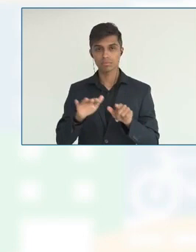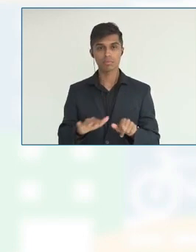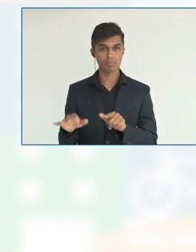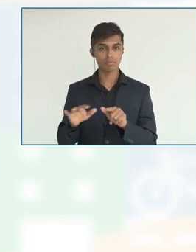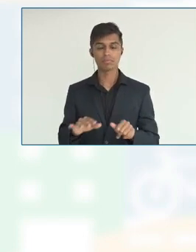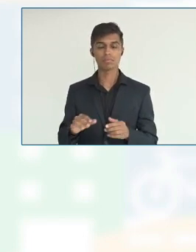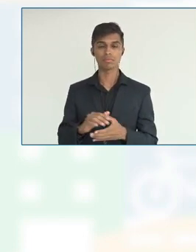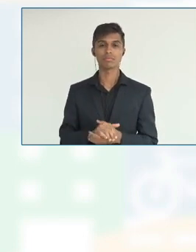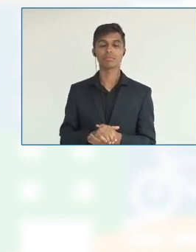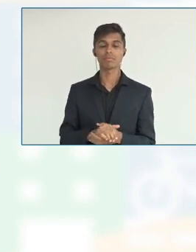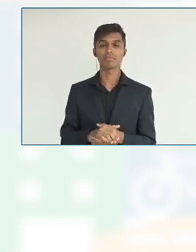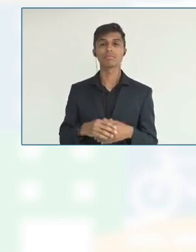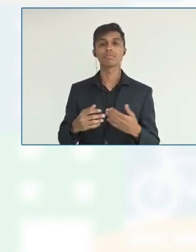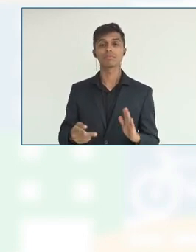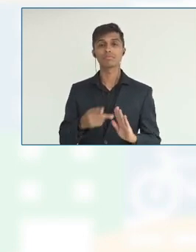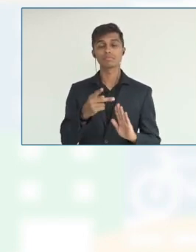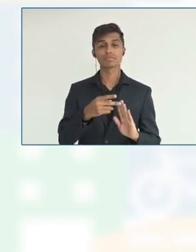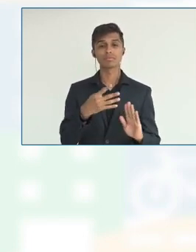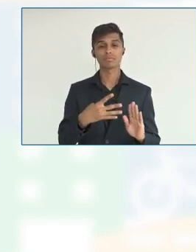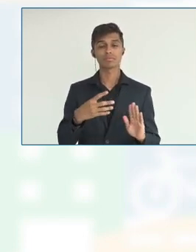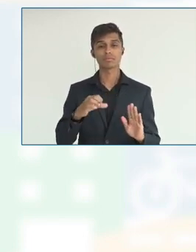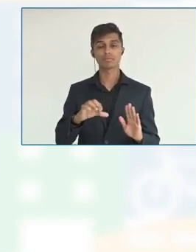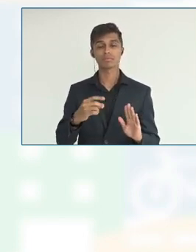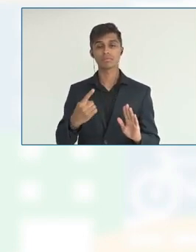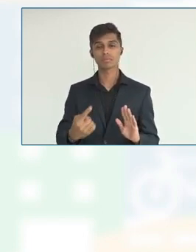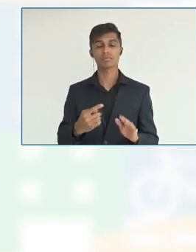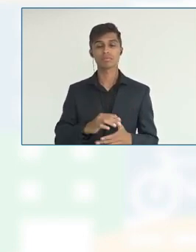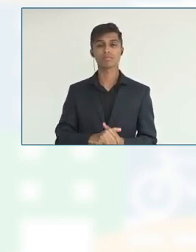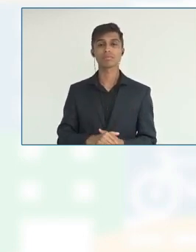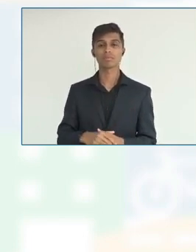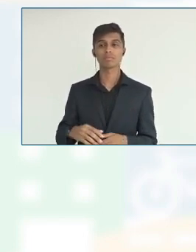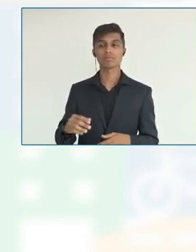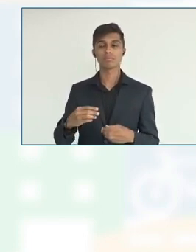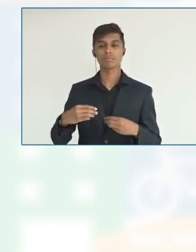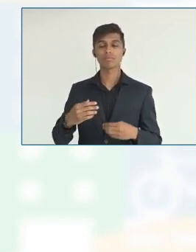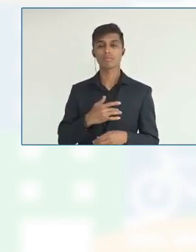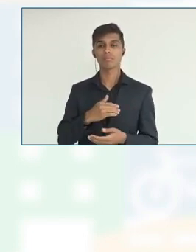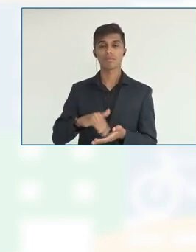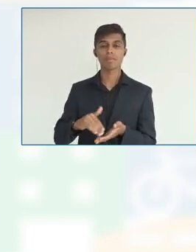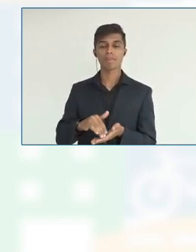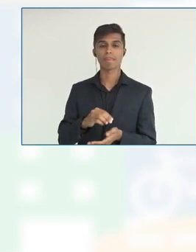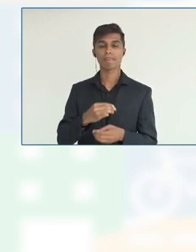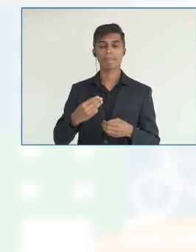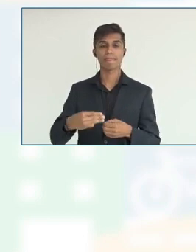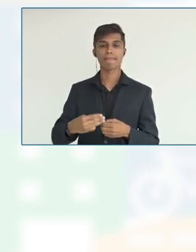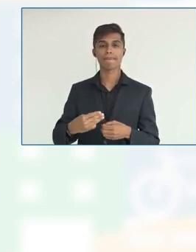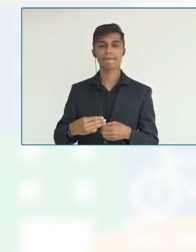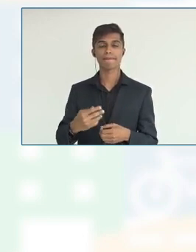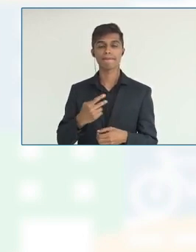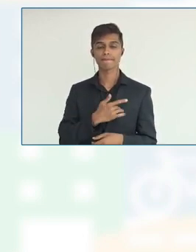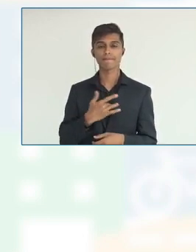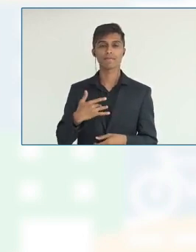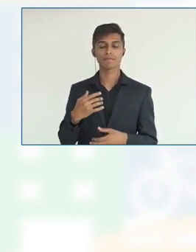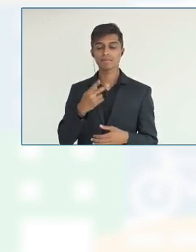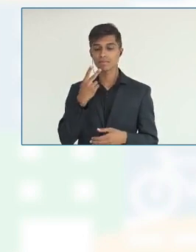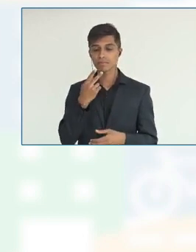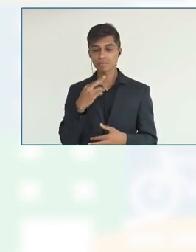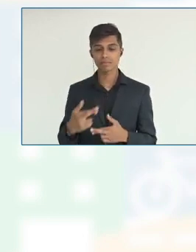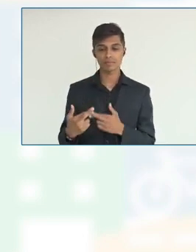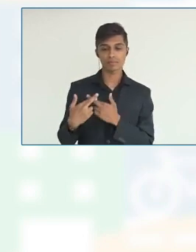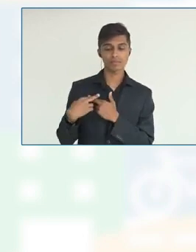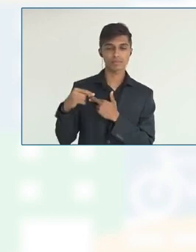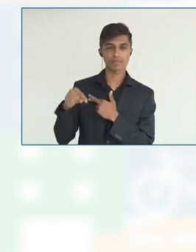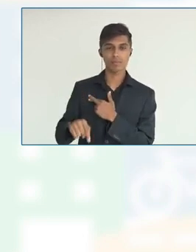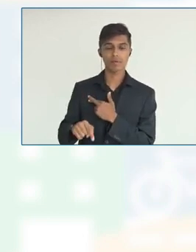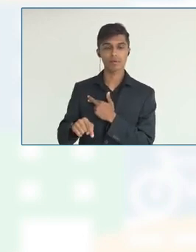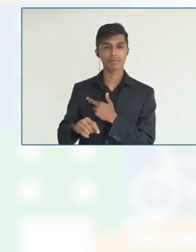portaria 491 da Secretaria Municipal de Saúde institui, de fato, e dá competência, né,